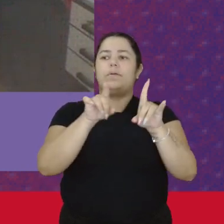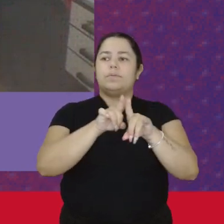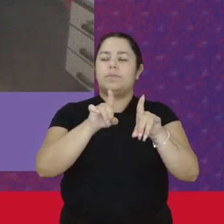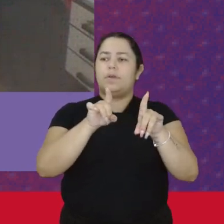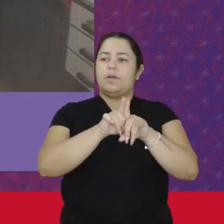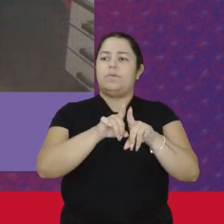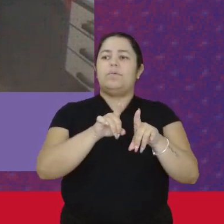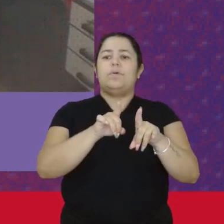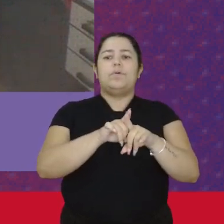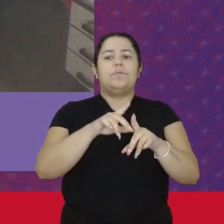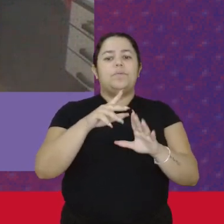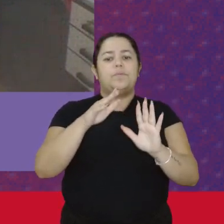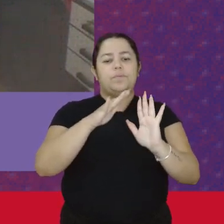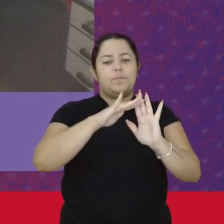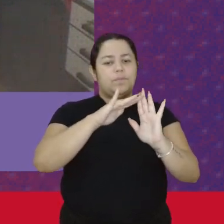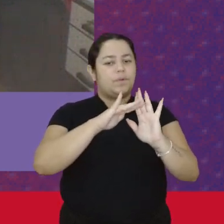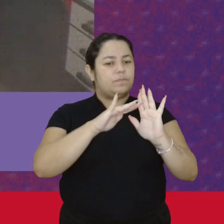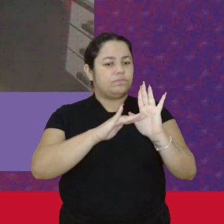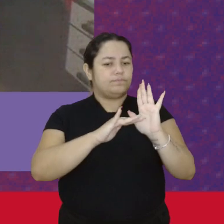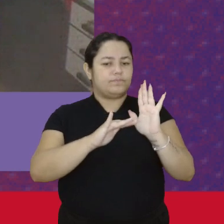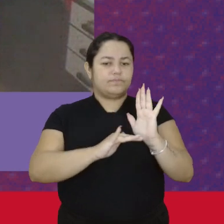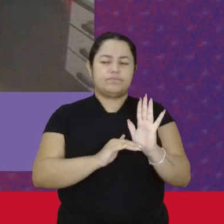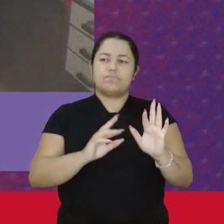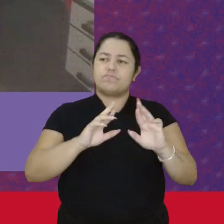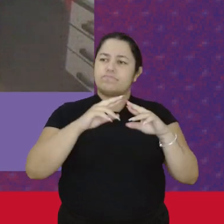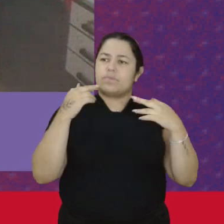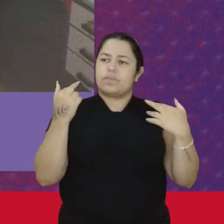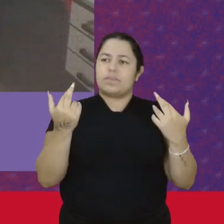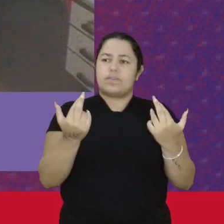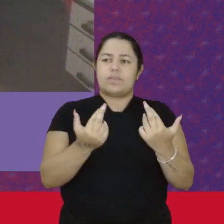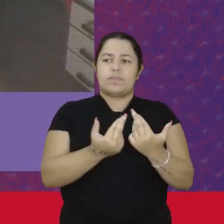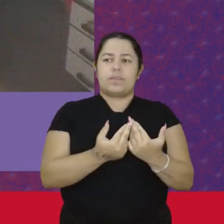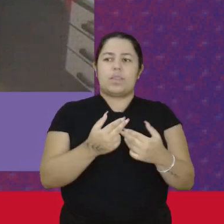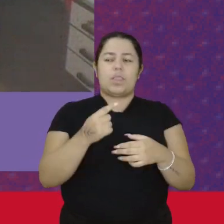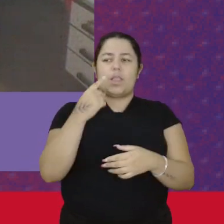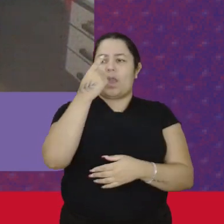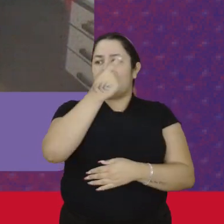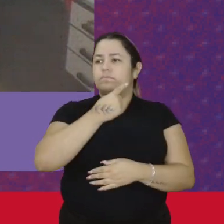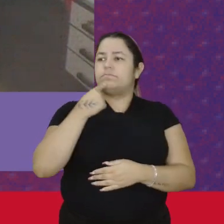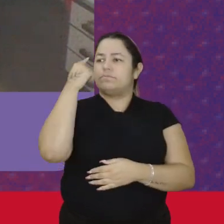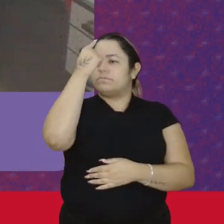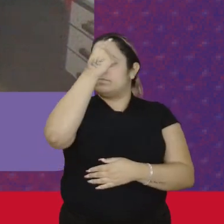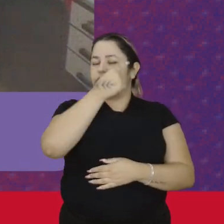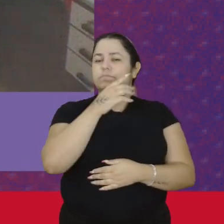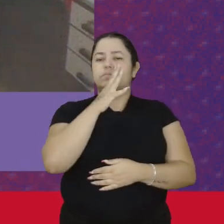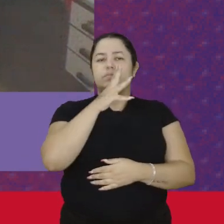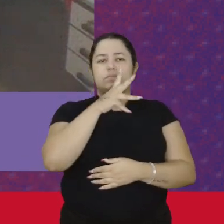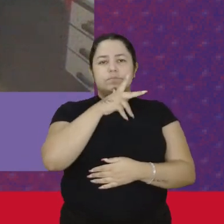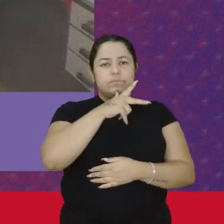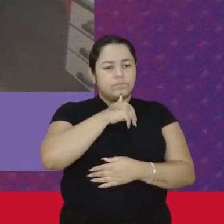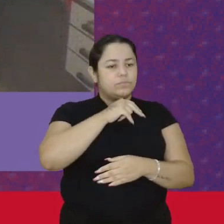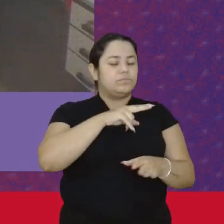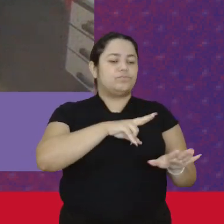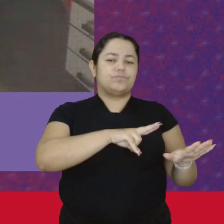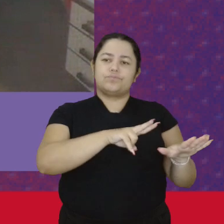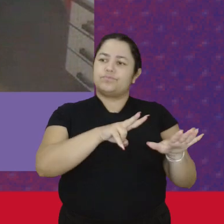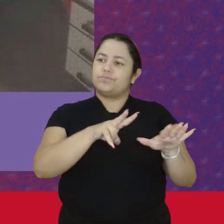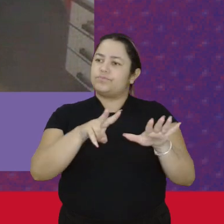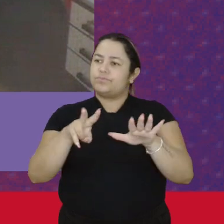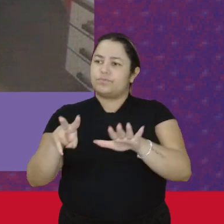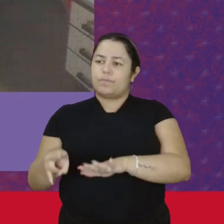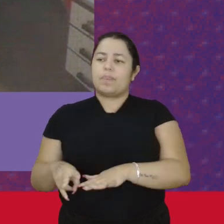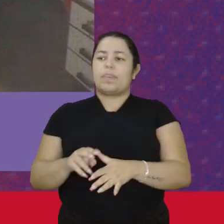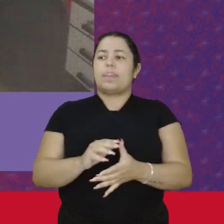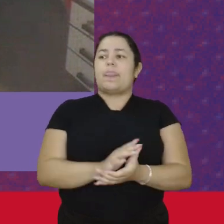uma pauta, sair uma reunião de pauta ali era horas, às vezes demorava várias semanas até. mas